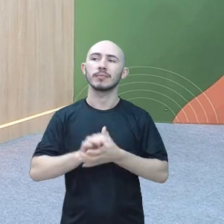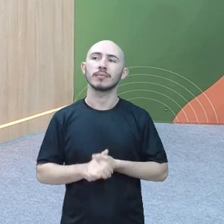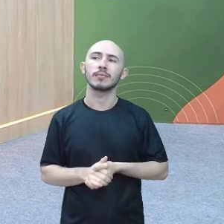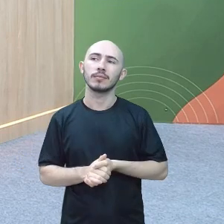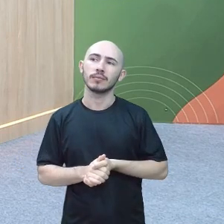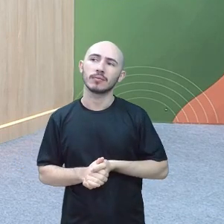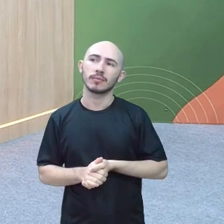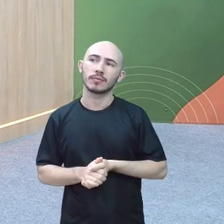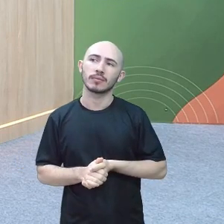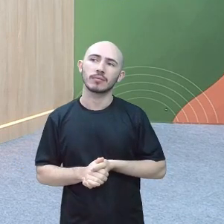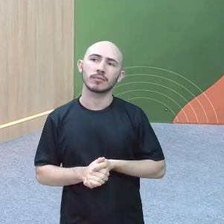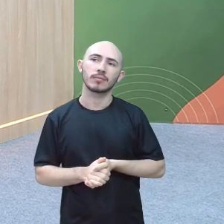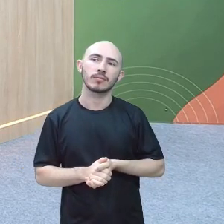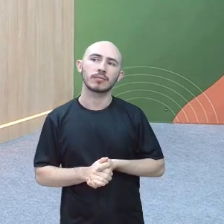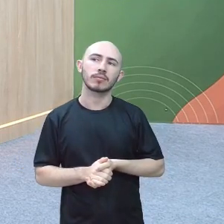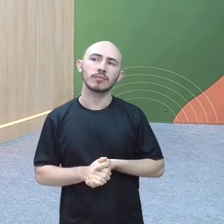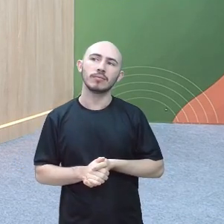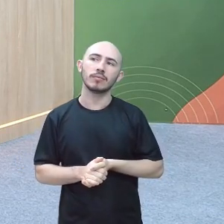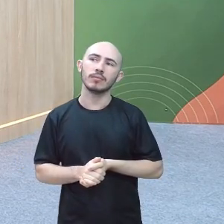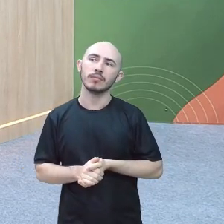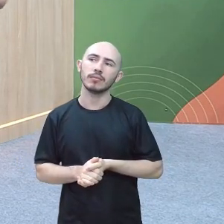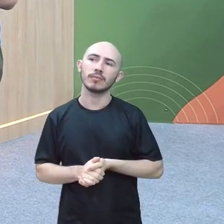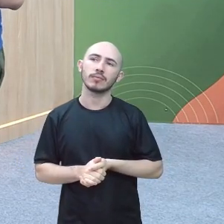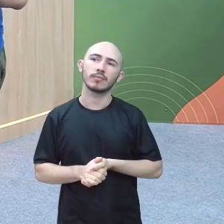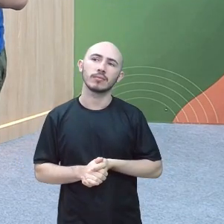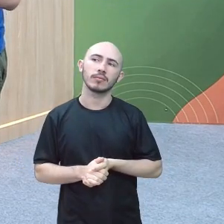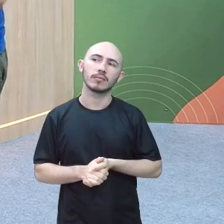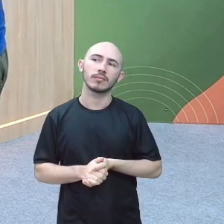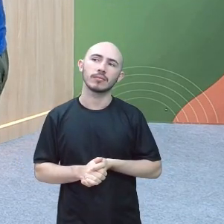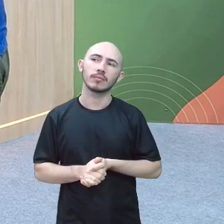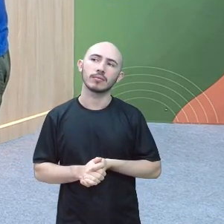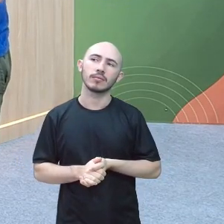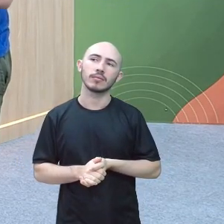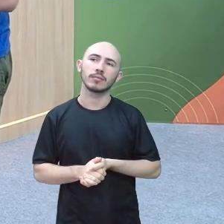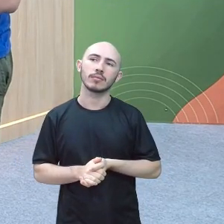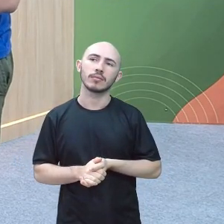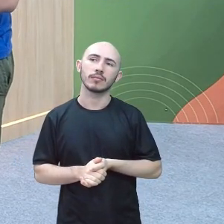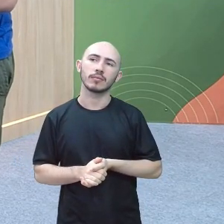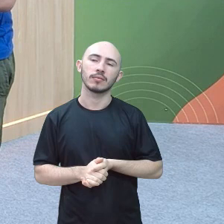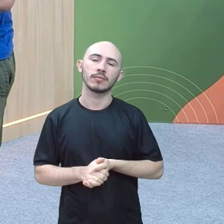a inserção, né? Aqui, deixa eu ver aqui que eu...